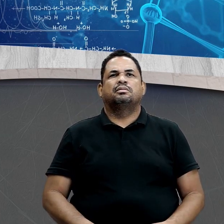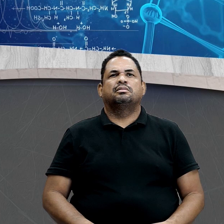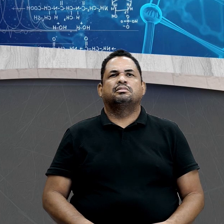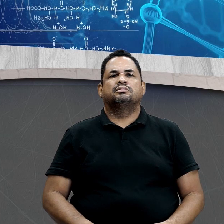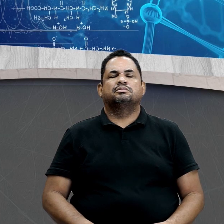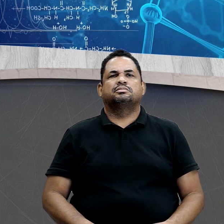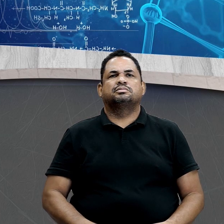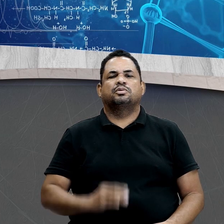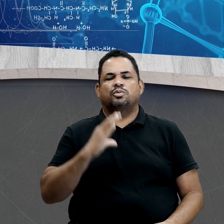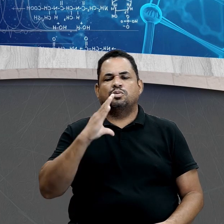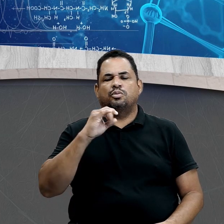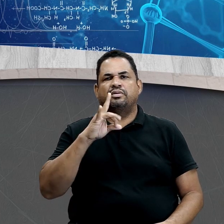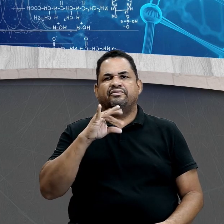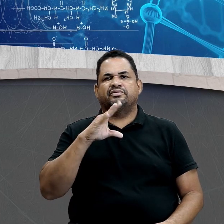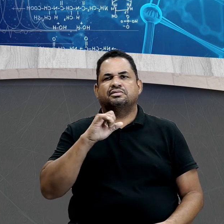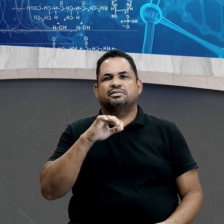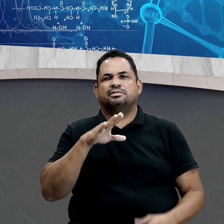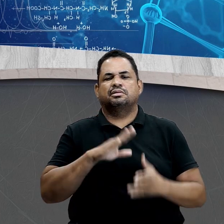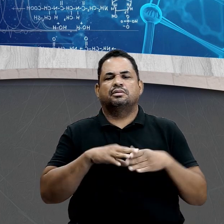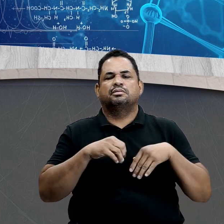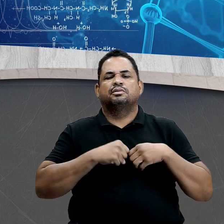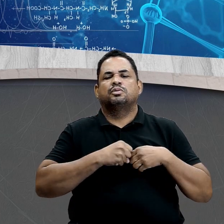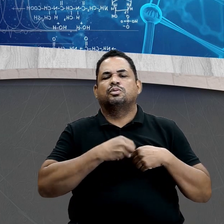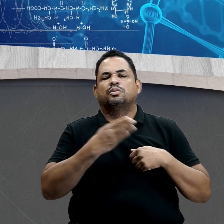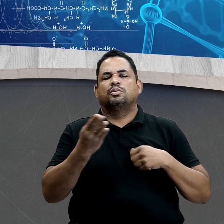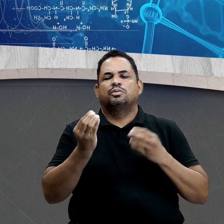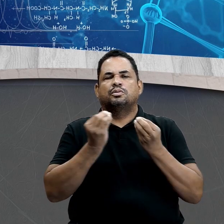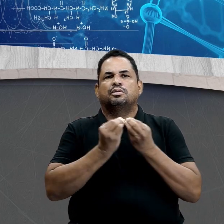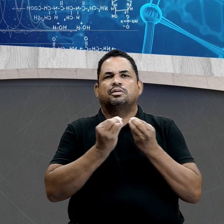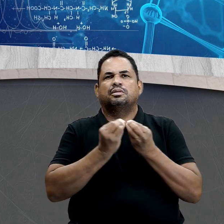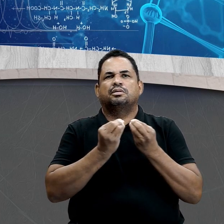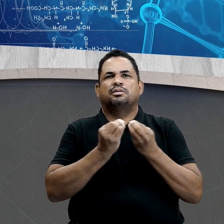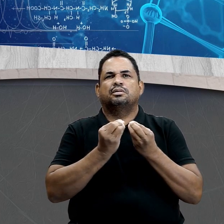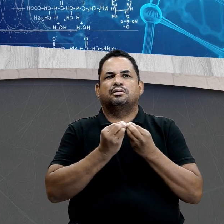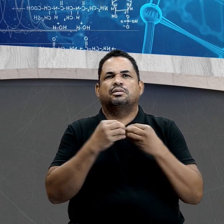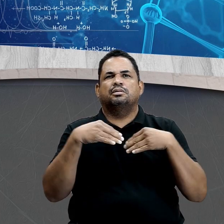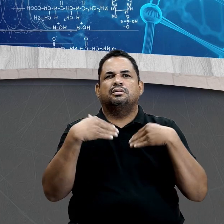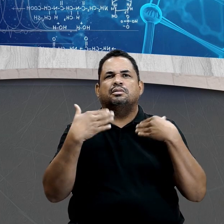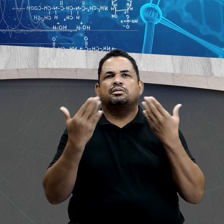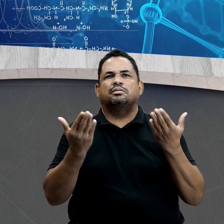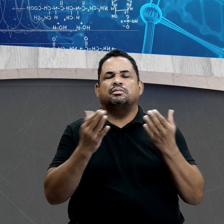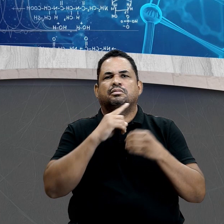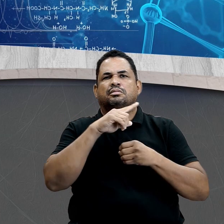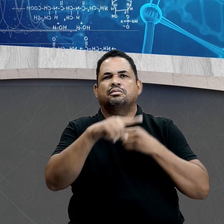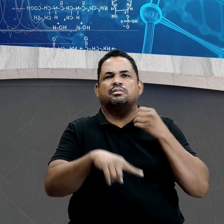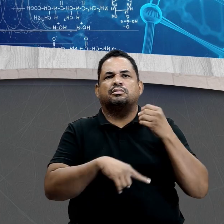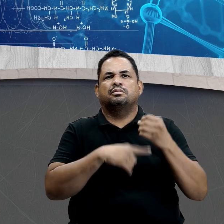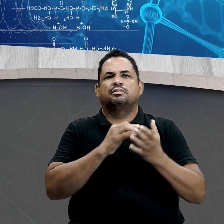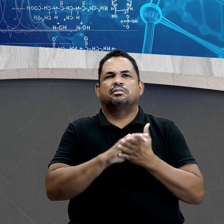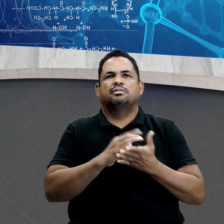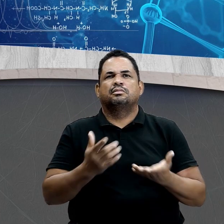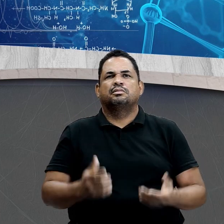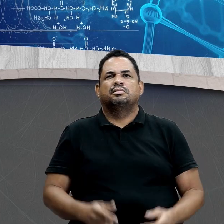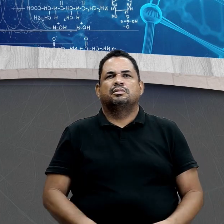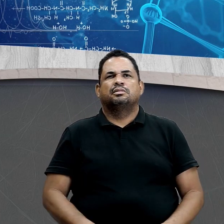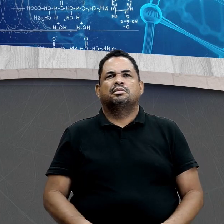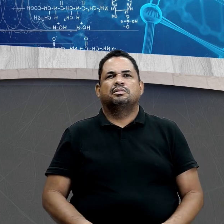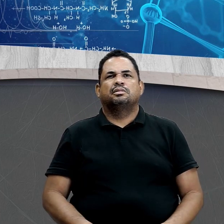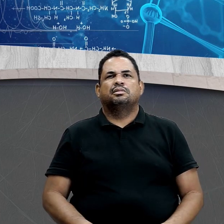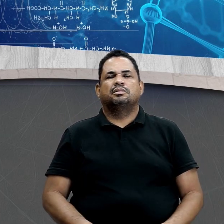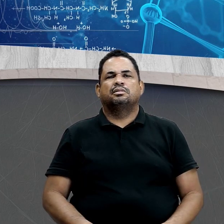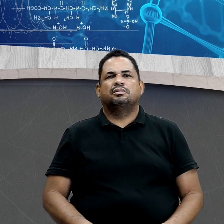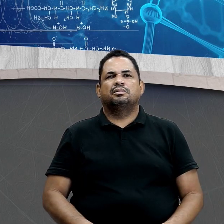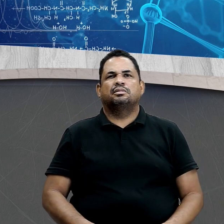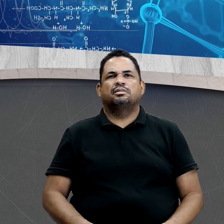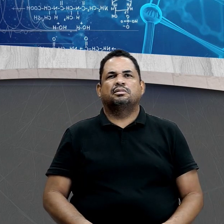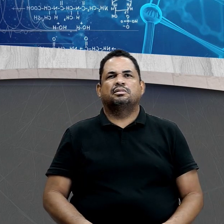coeficiente. Quantas moléculas existem, quantos átomos existem daquele elemento. O número